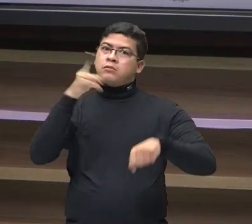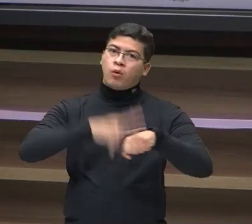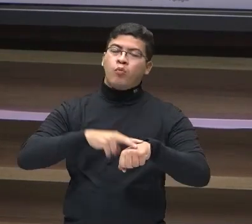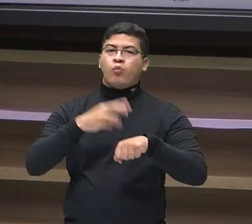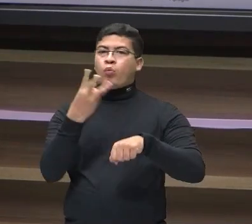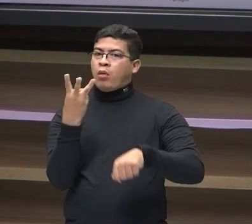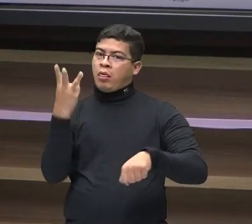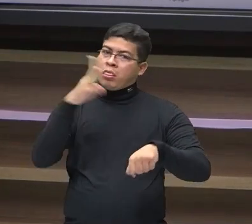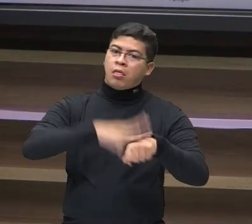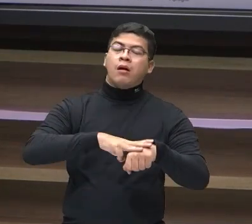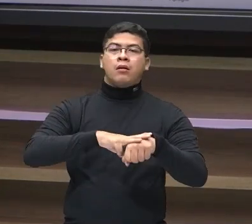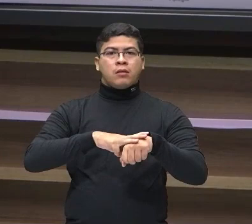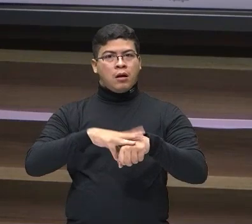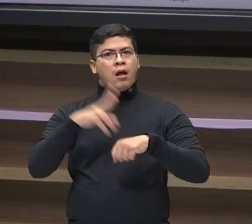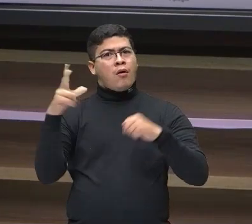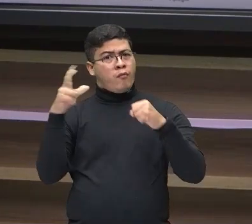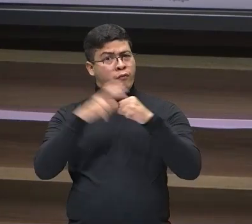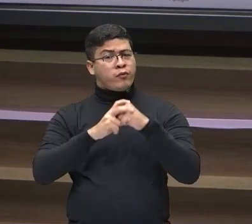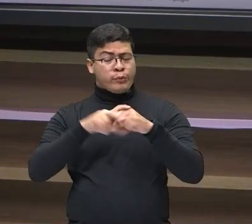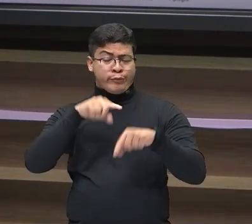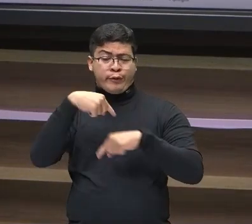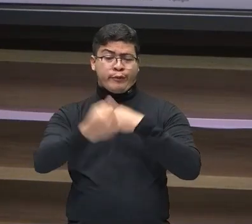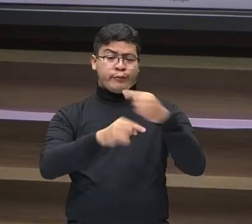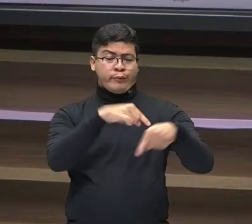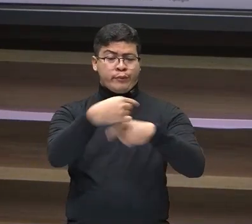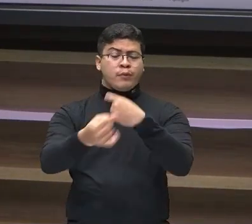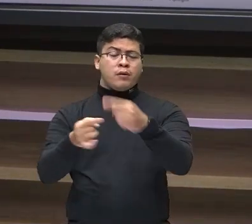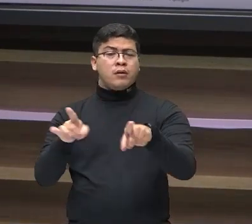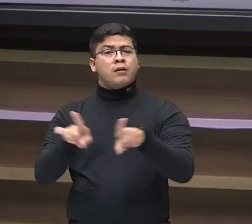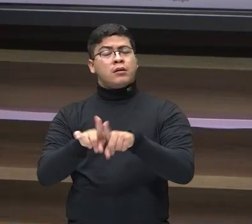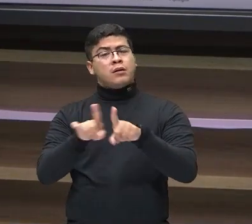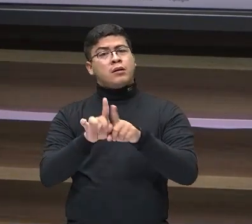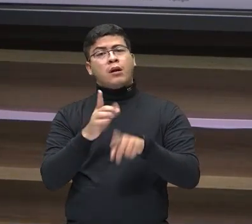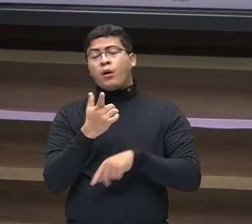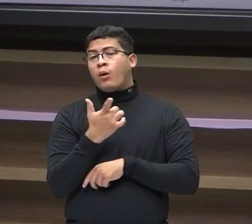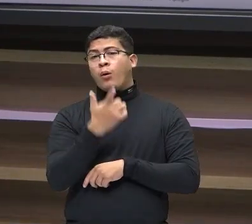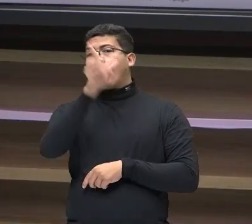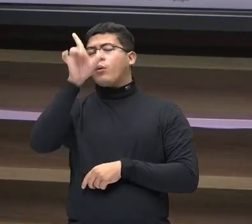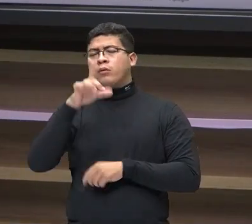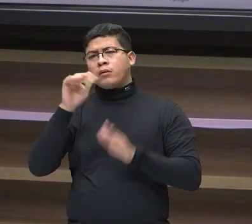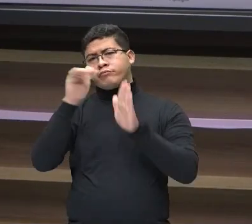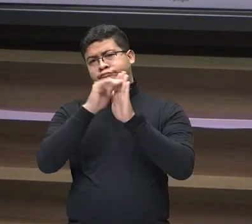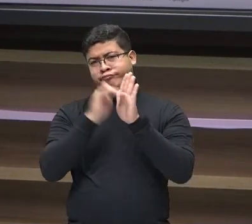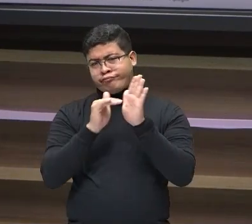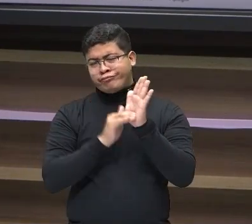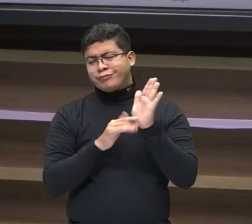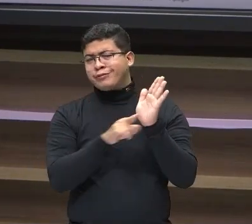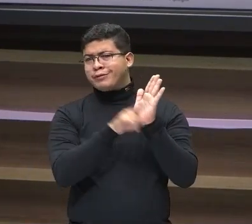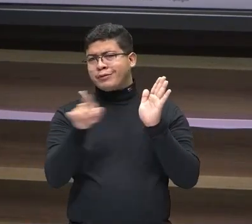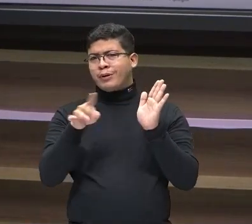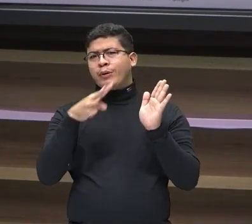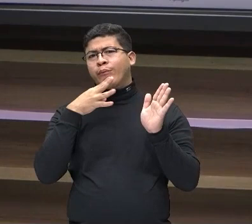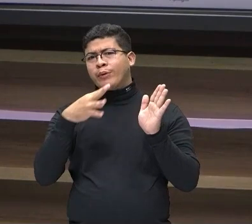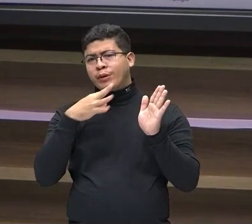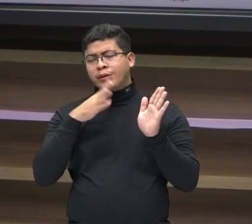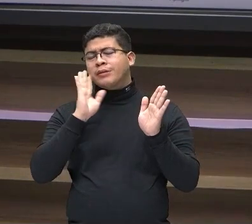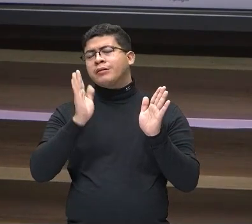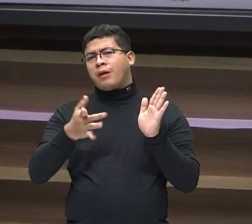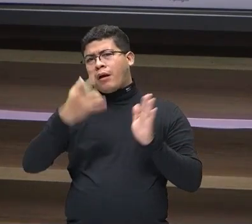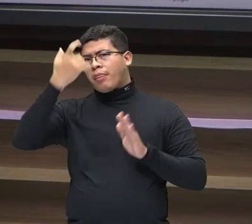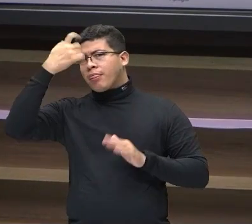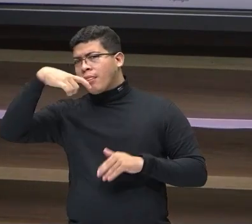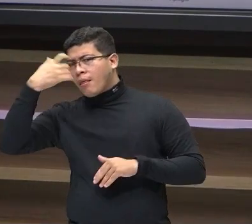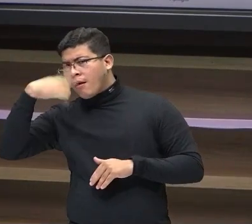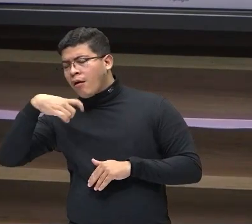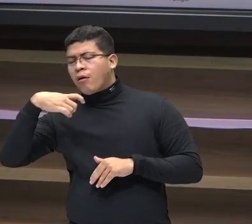no caso do Covid ele é um vírus. E além do Covid, né, a gente tem toda uma tabela de vacinação para cumprir. Né, desde a